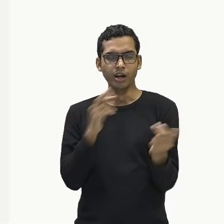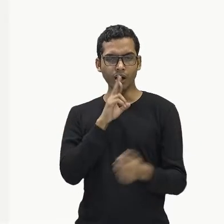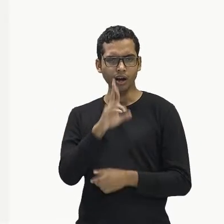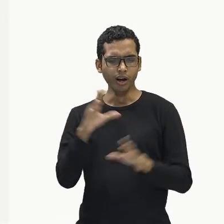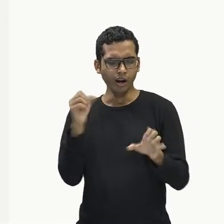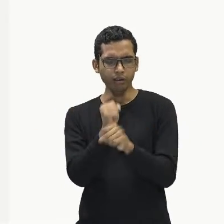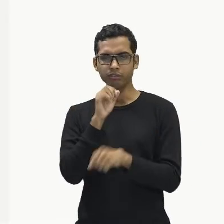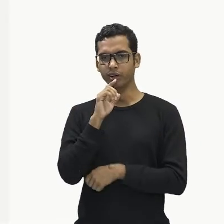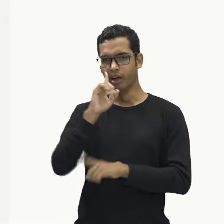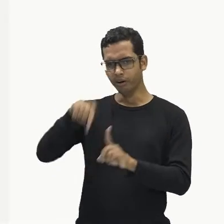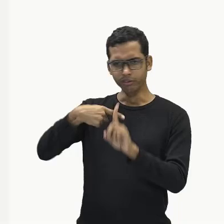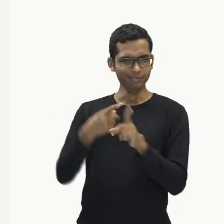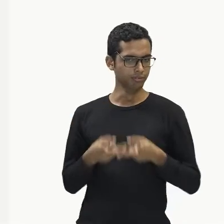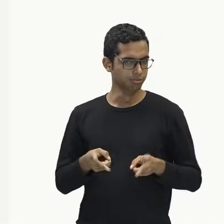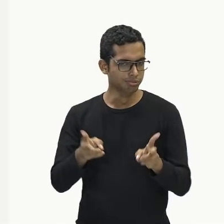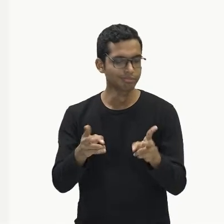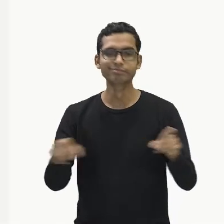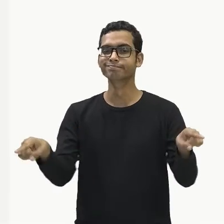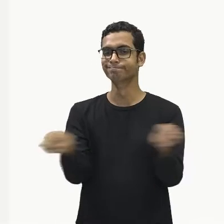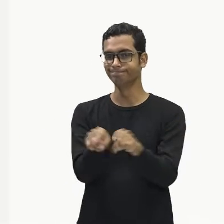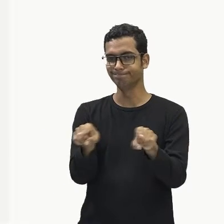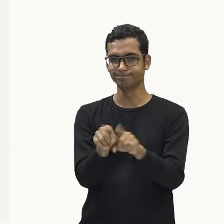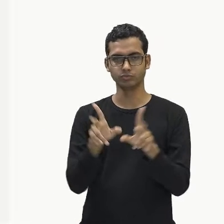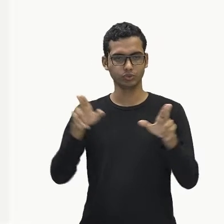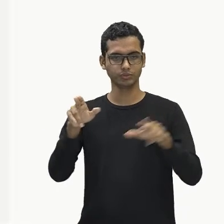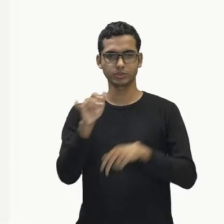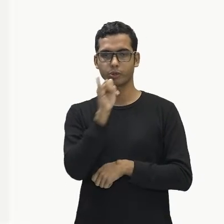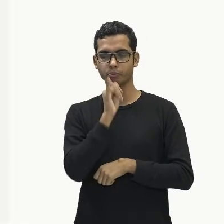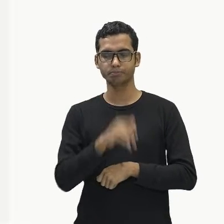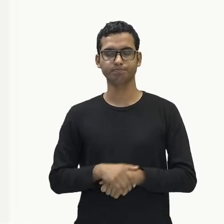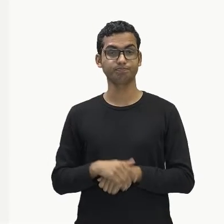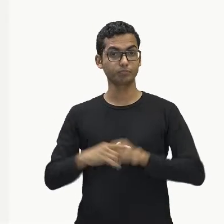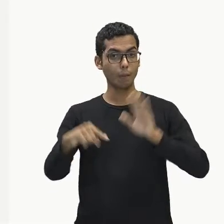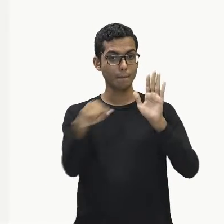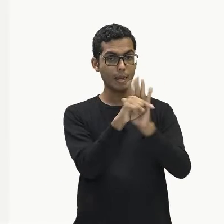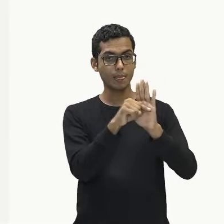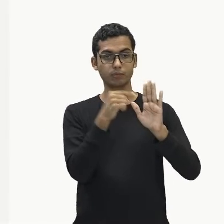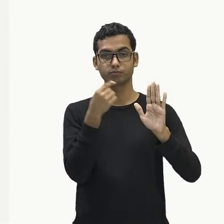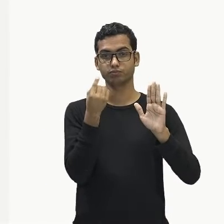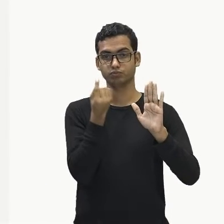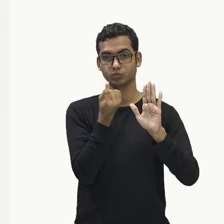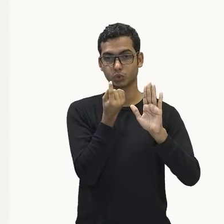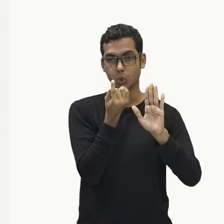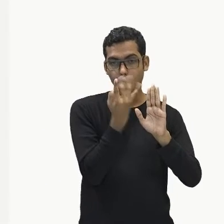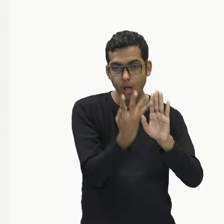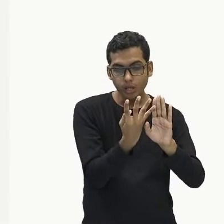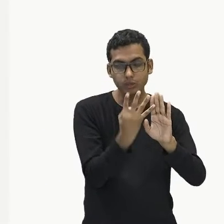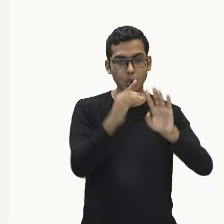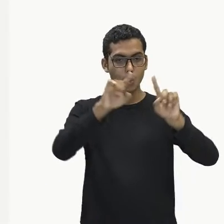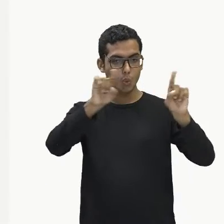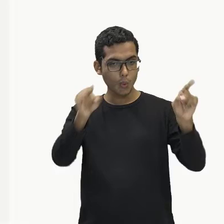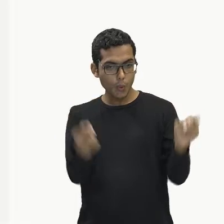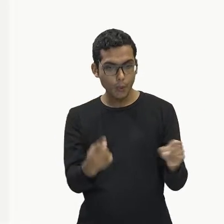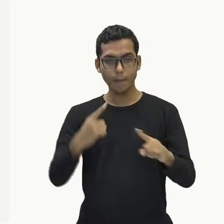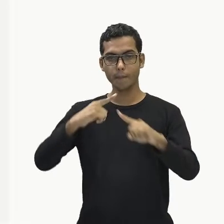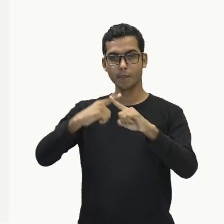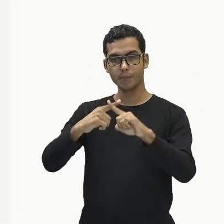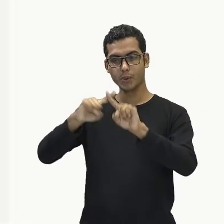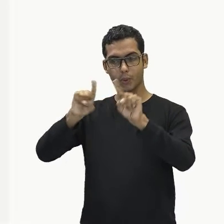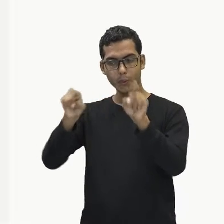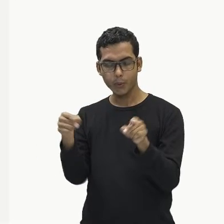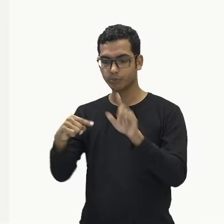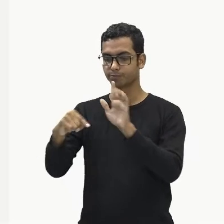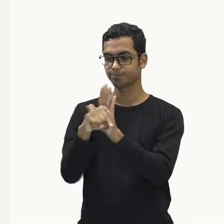positivo. A mesma coisa, menos 4 ao quadrado, menos 4 multiplicado por menos